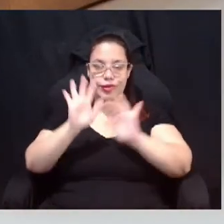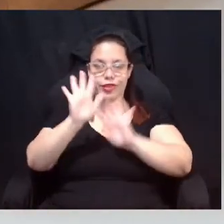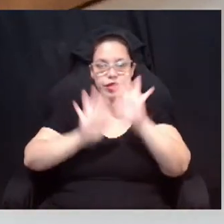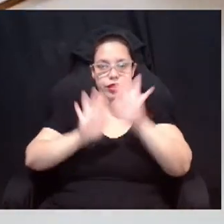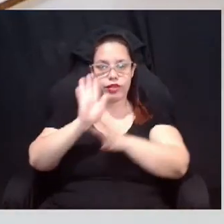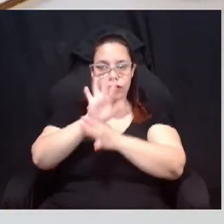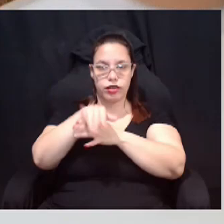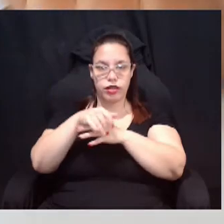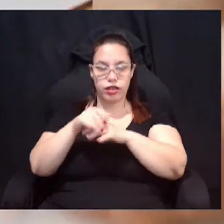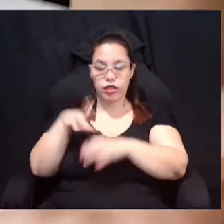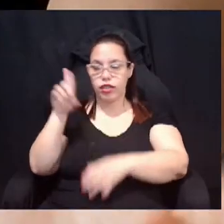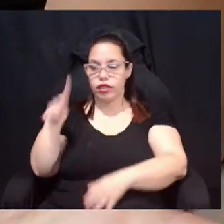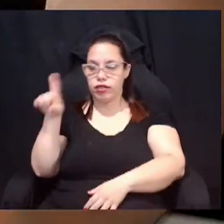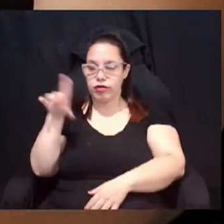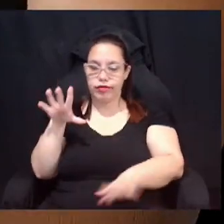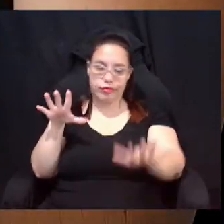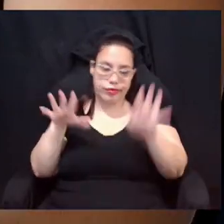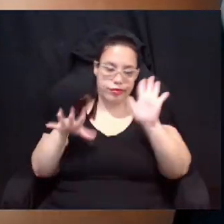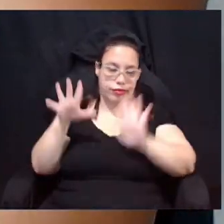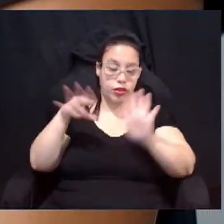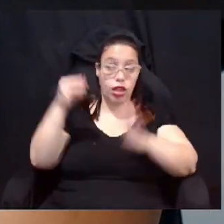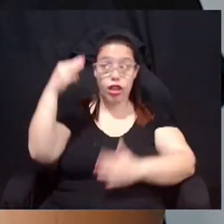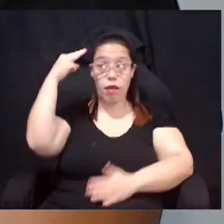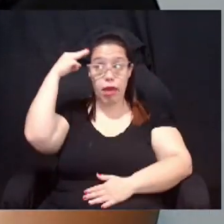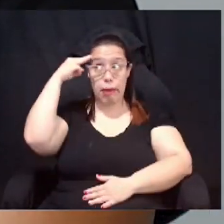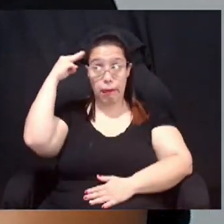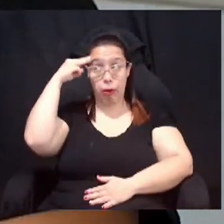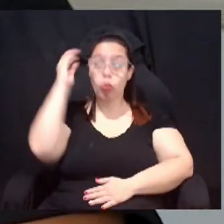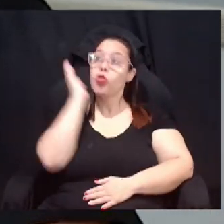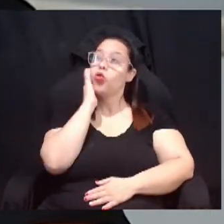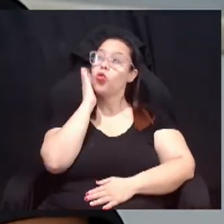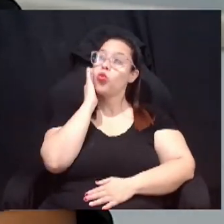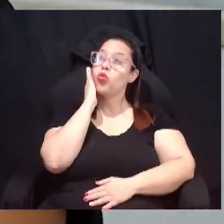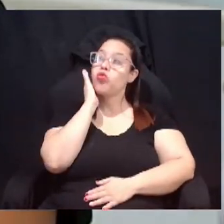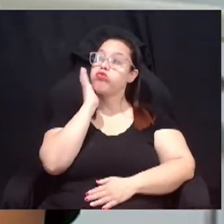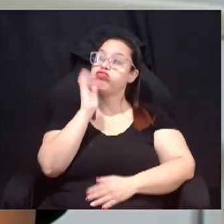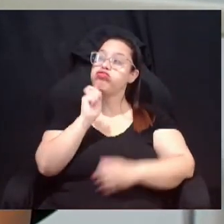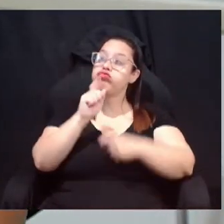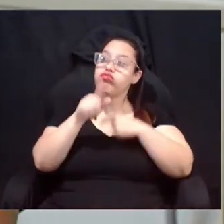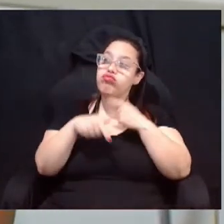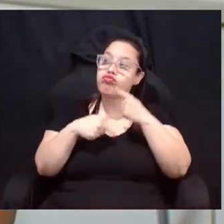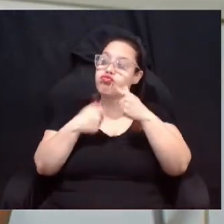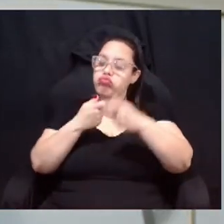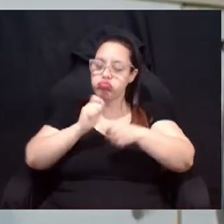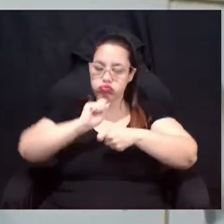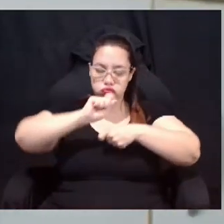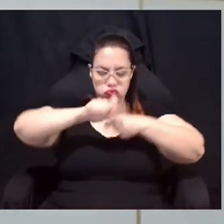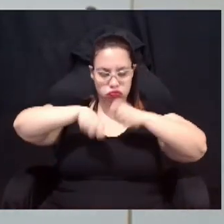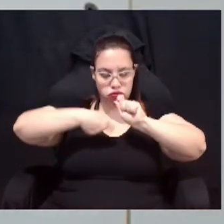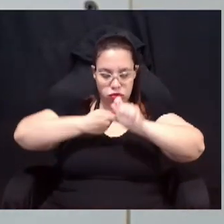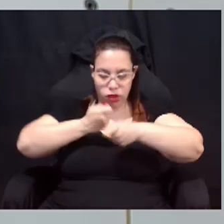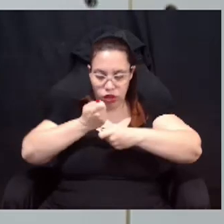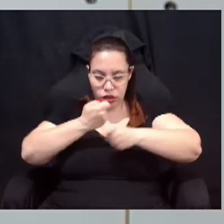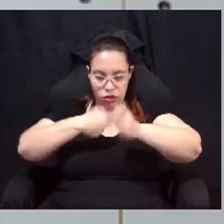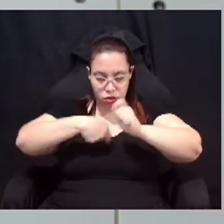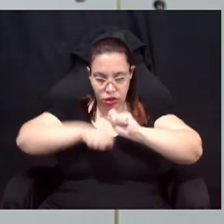da esquerda, da memória, porque ao longo do tempo você vai, né, tendo essa